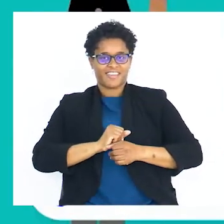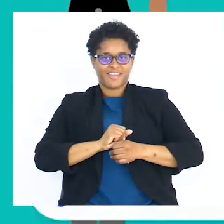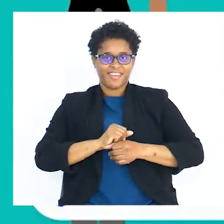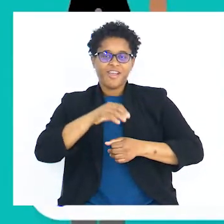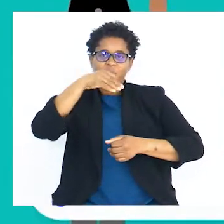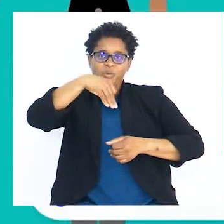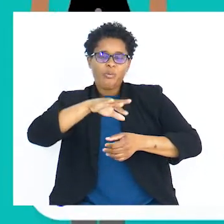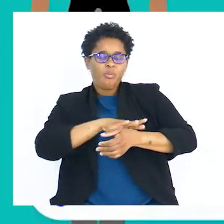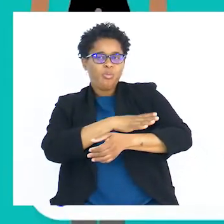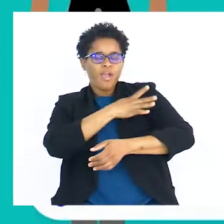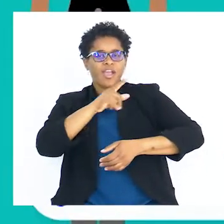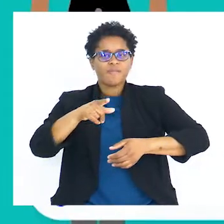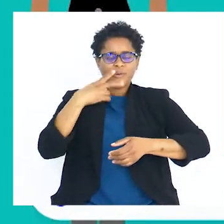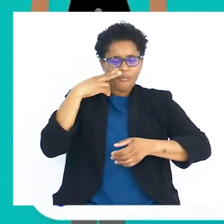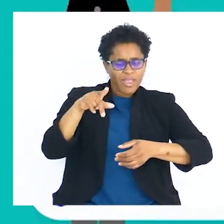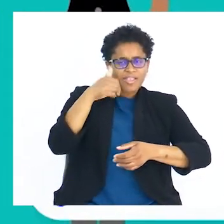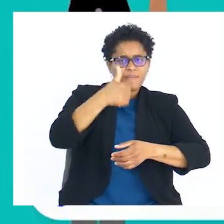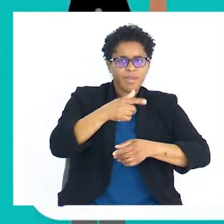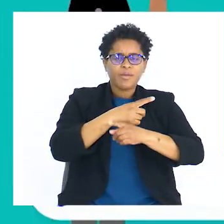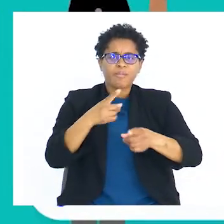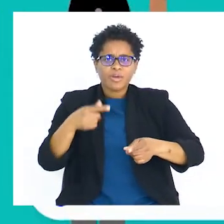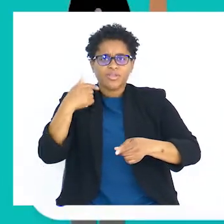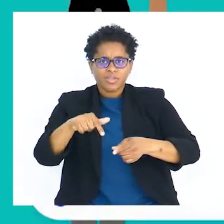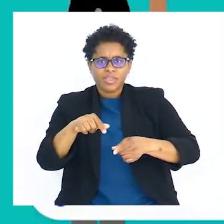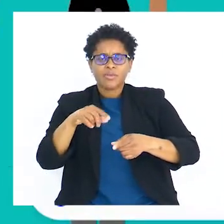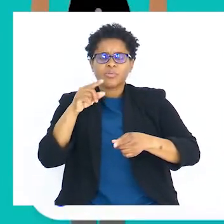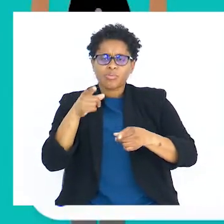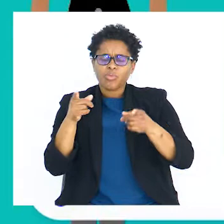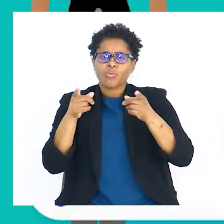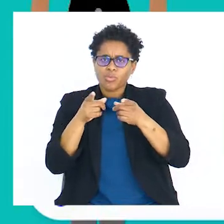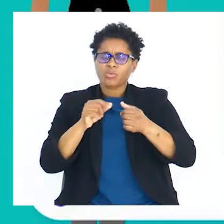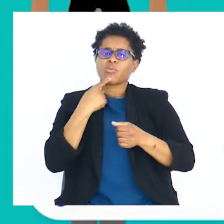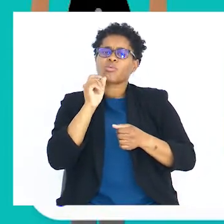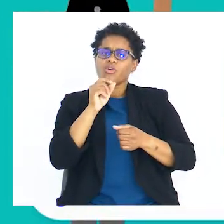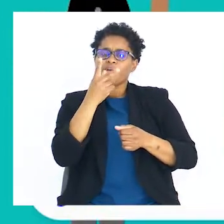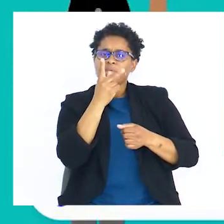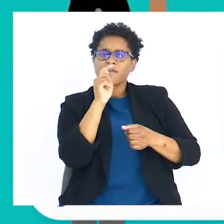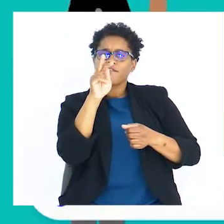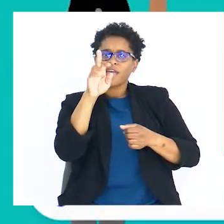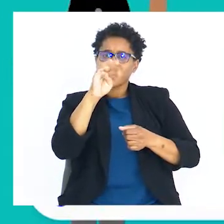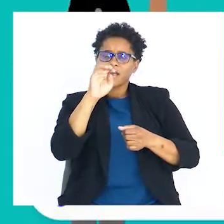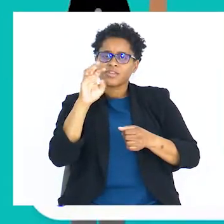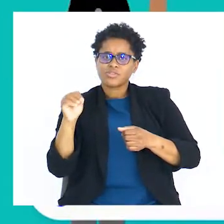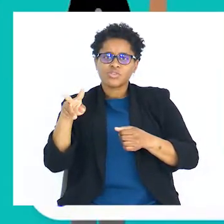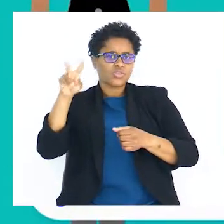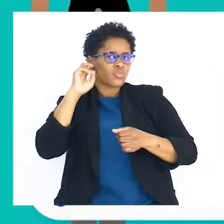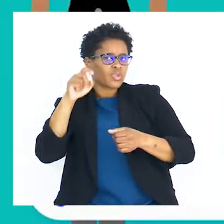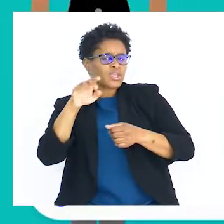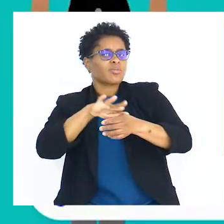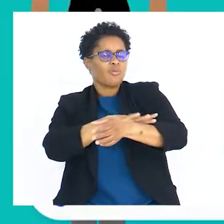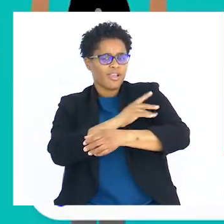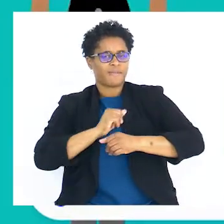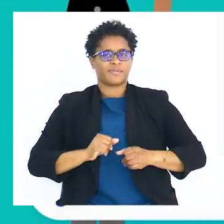O poema reconhece-se bem porque tem linhas curtas. Chamam-se versos. Escuta este